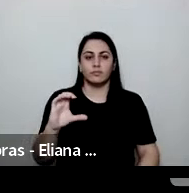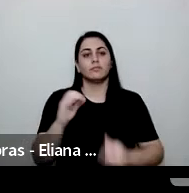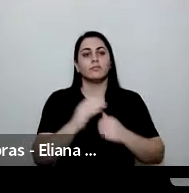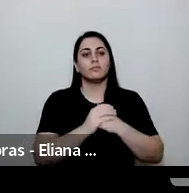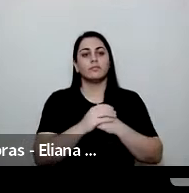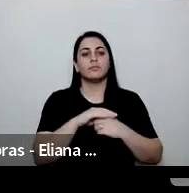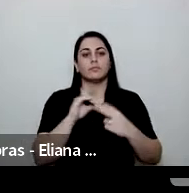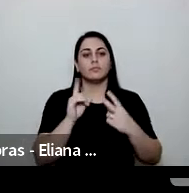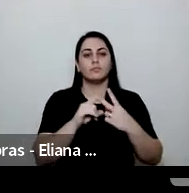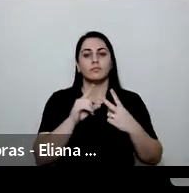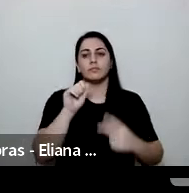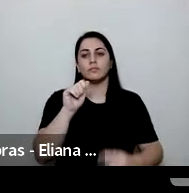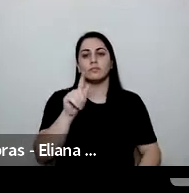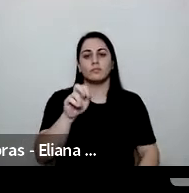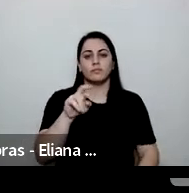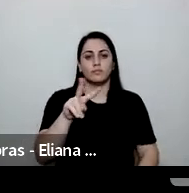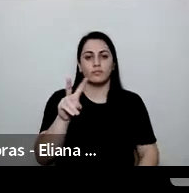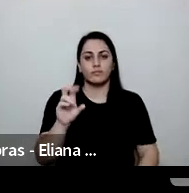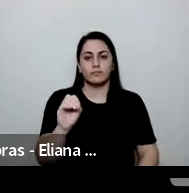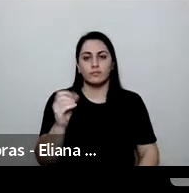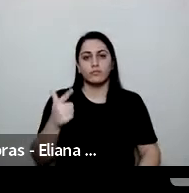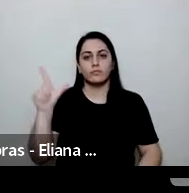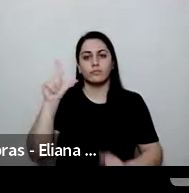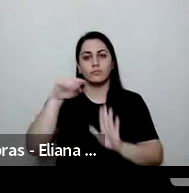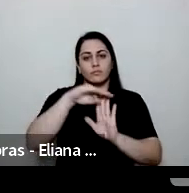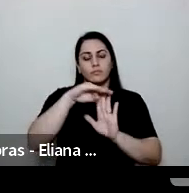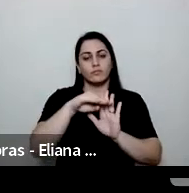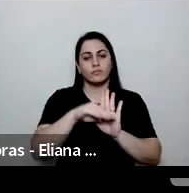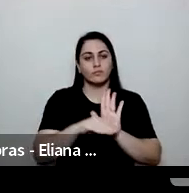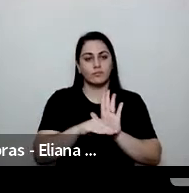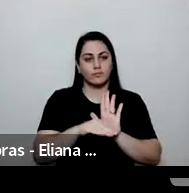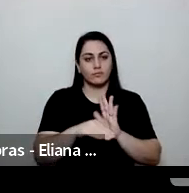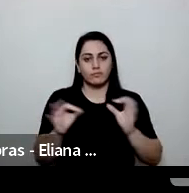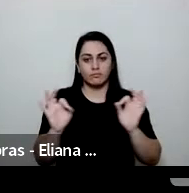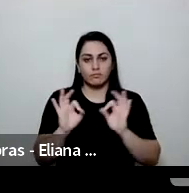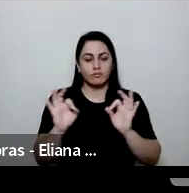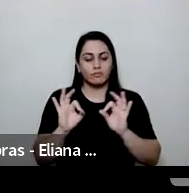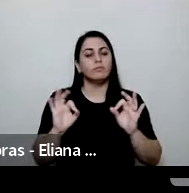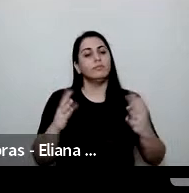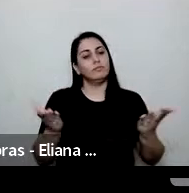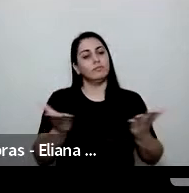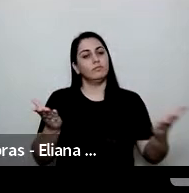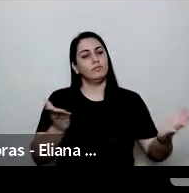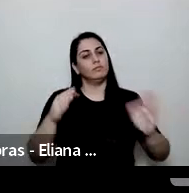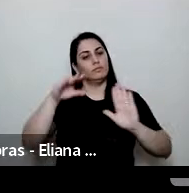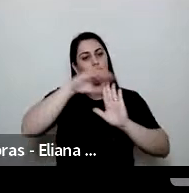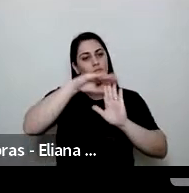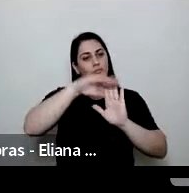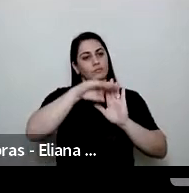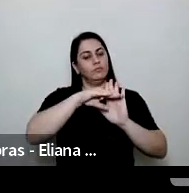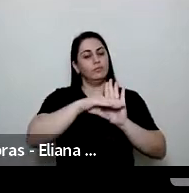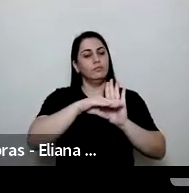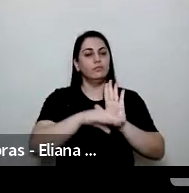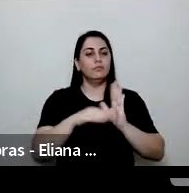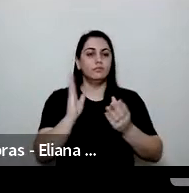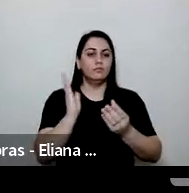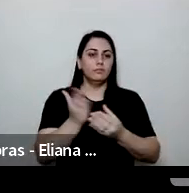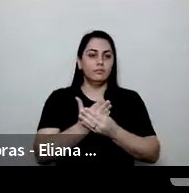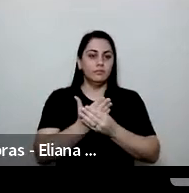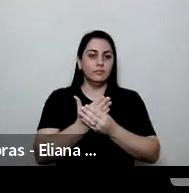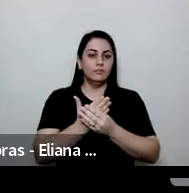extra-pauta e não se tendo vamos para a nossa lista de processo